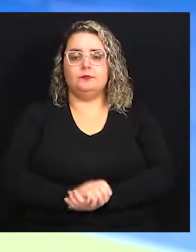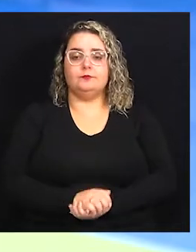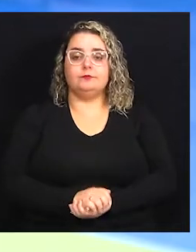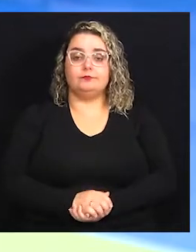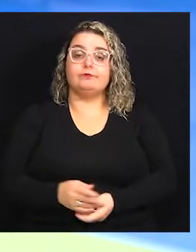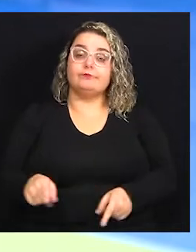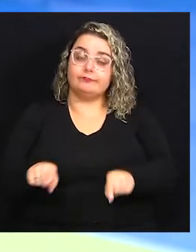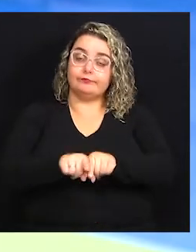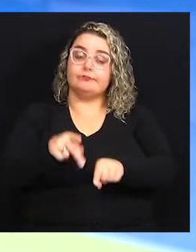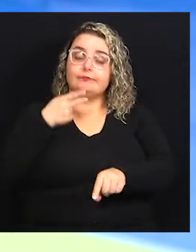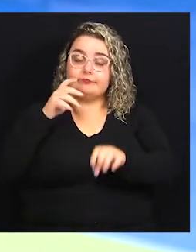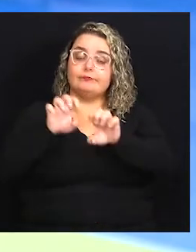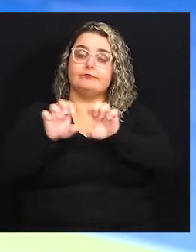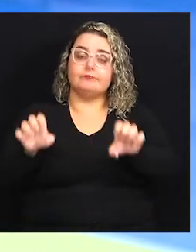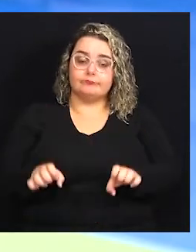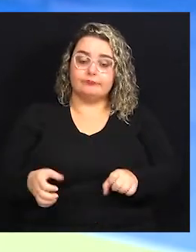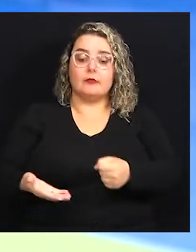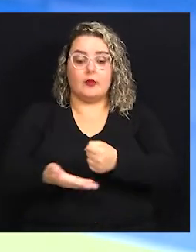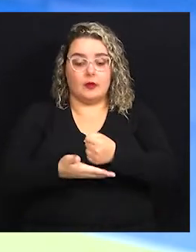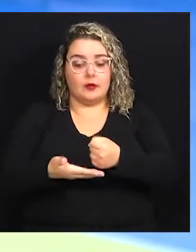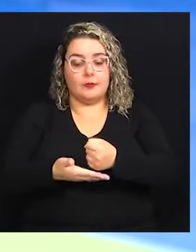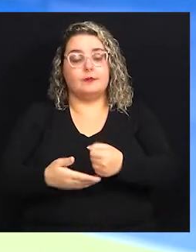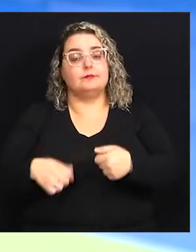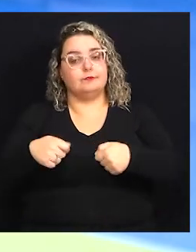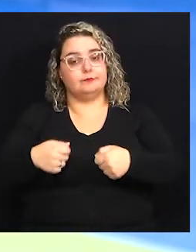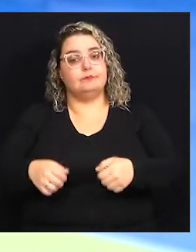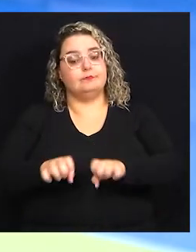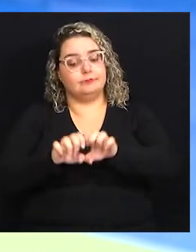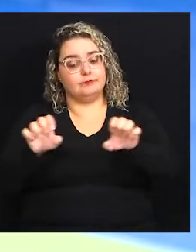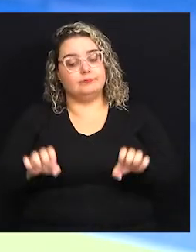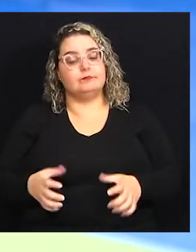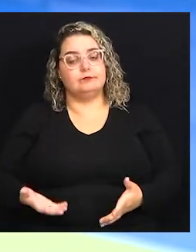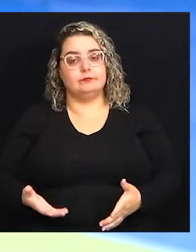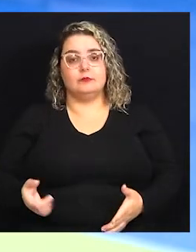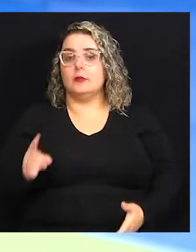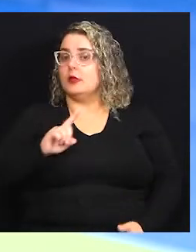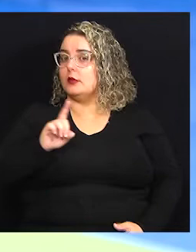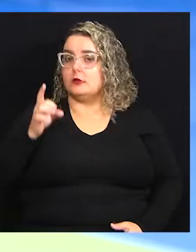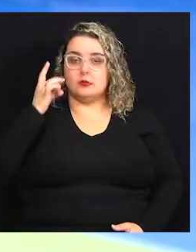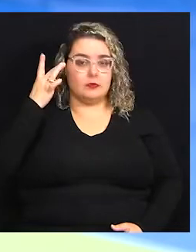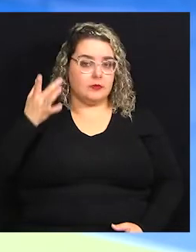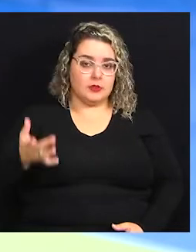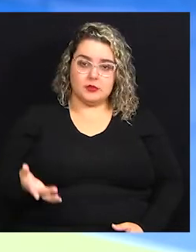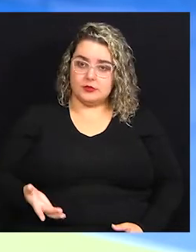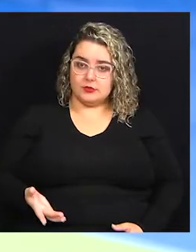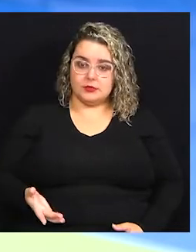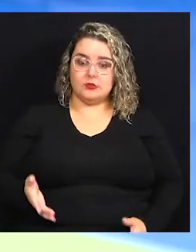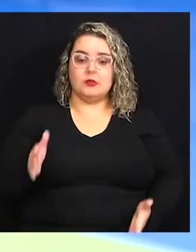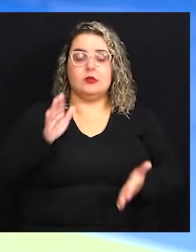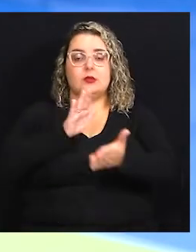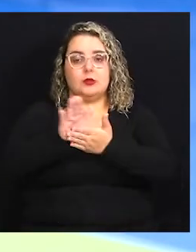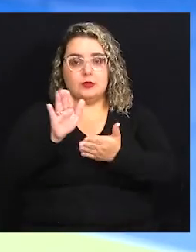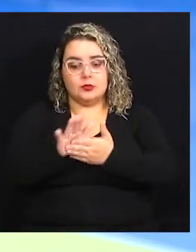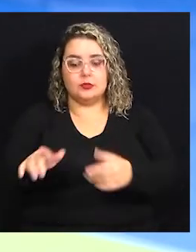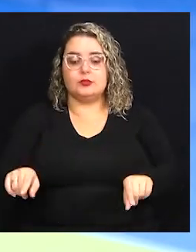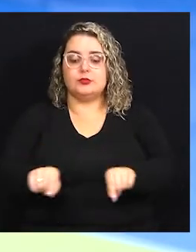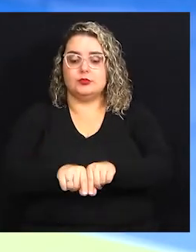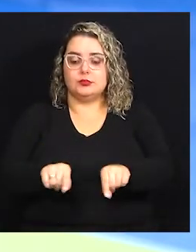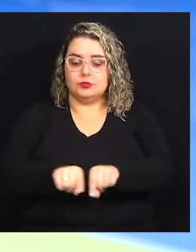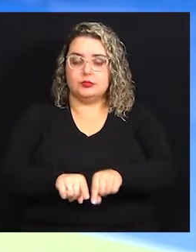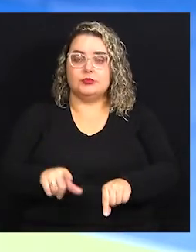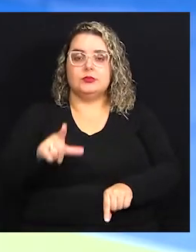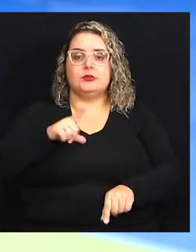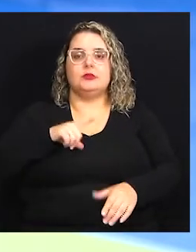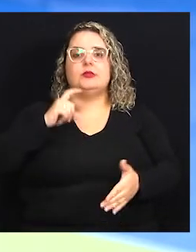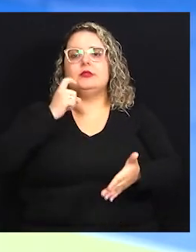da estrutura. A base também precisa de estrutura. E manter uma estrutura de uma base também não é fácil. Vai um custo também, porque